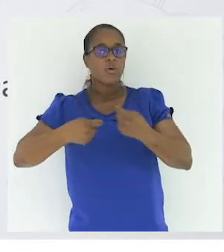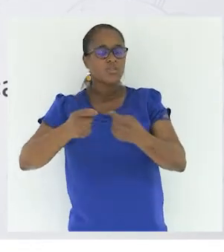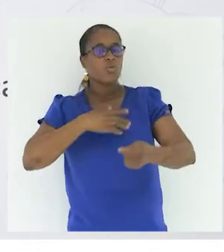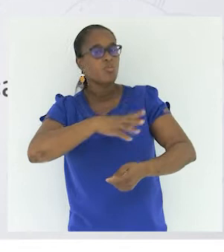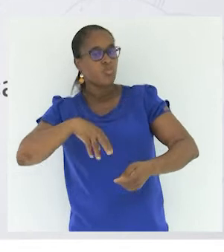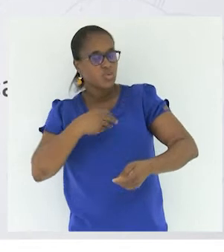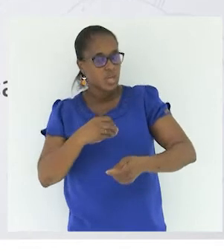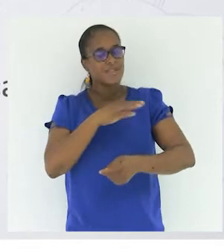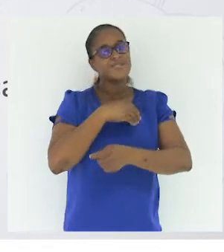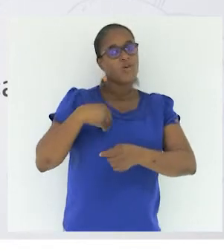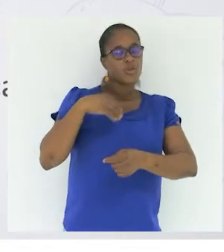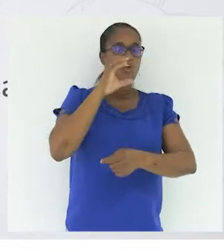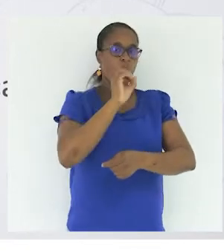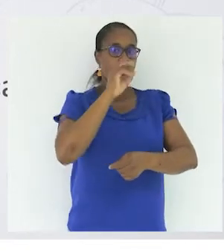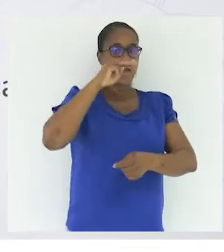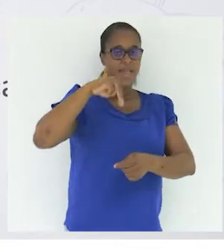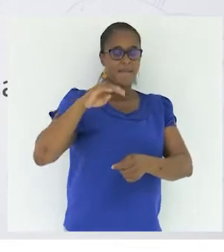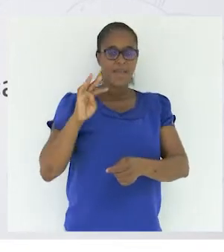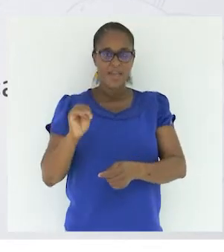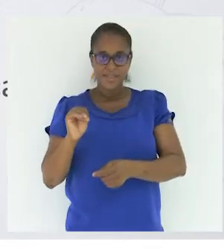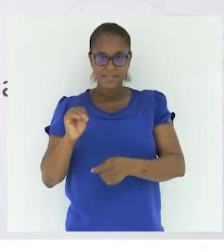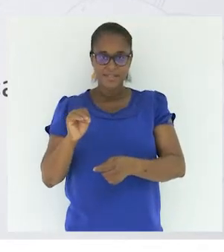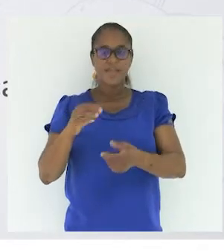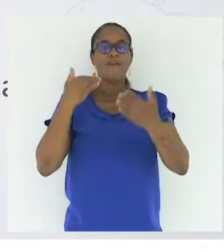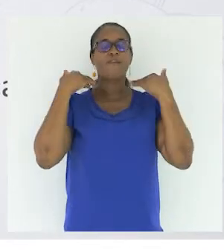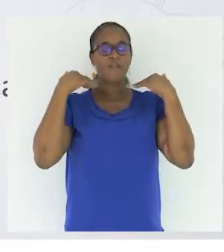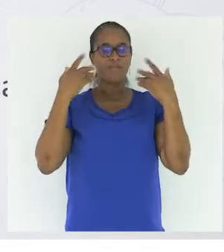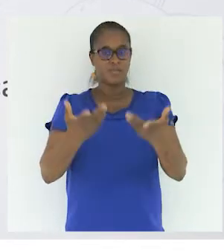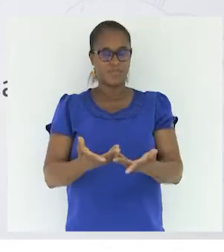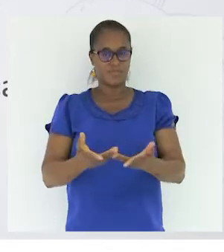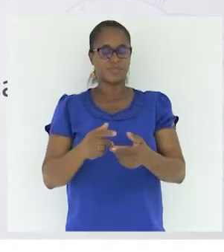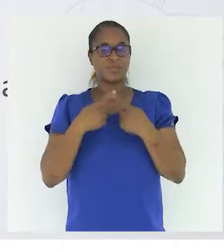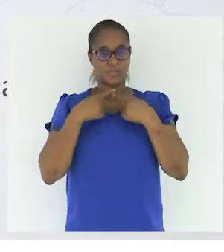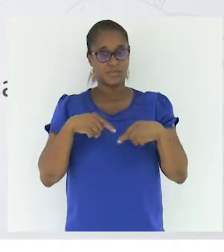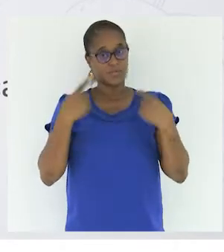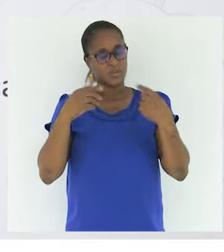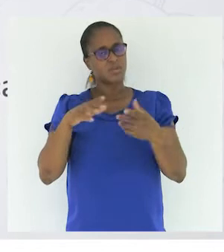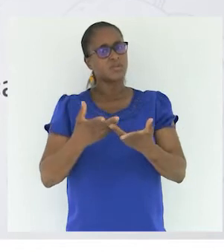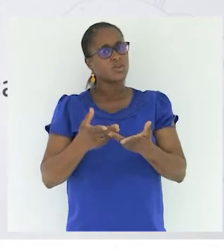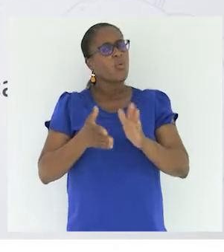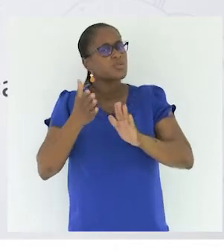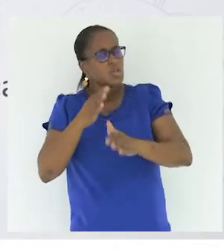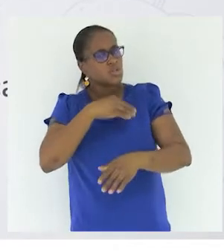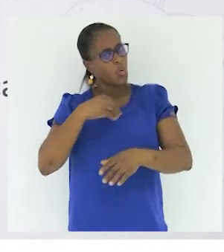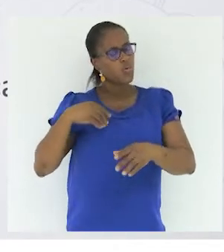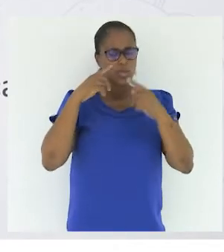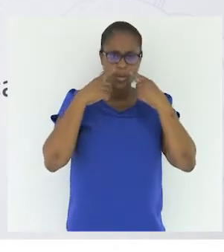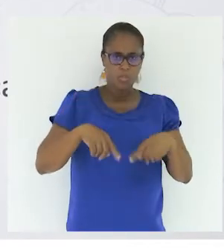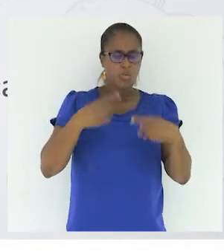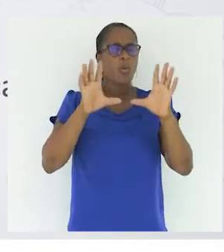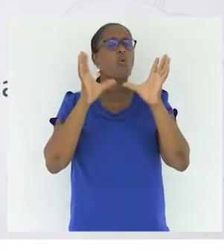Mundial de Saúde, OMS, declarou emergência de saúde pública global por causa